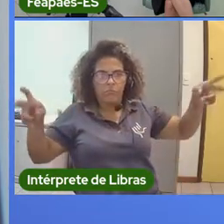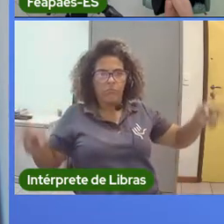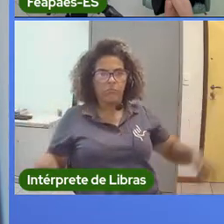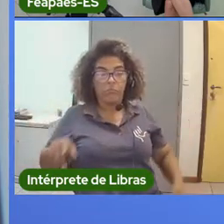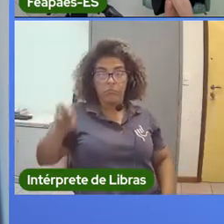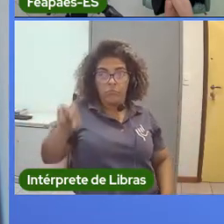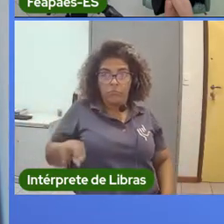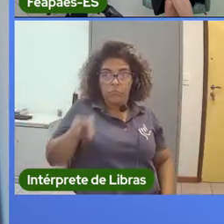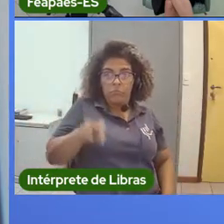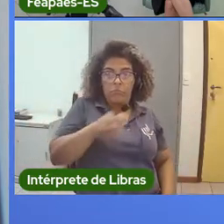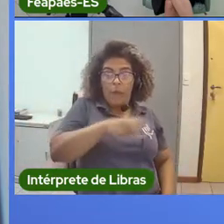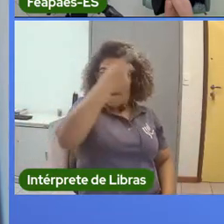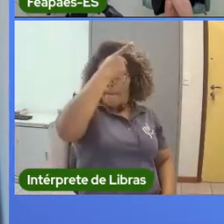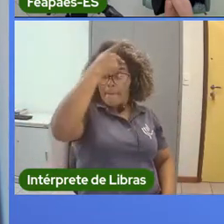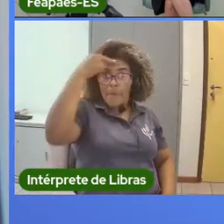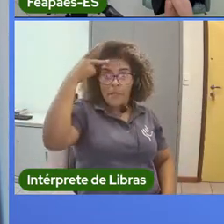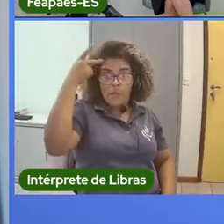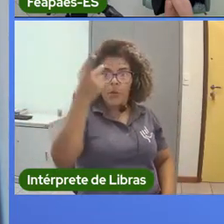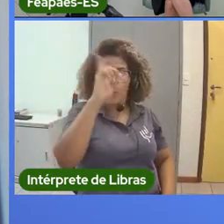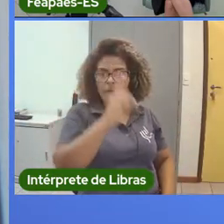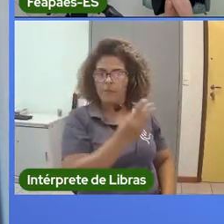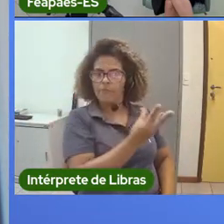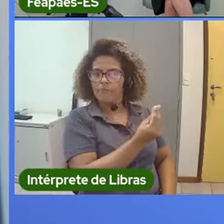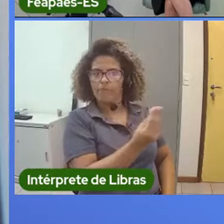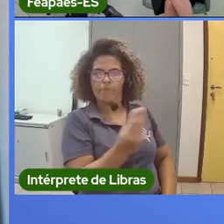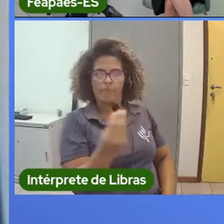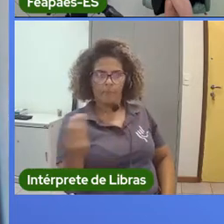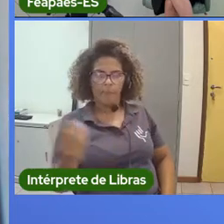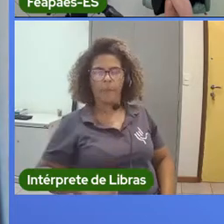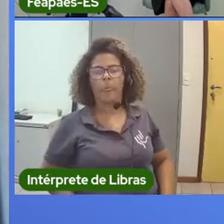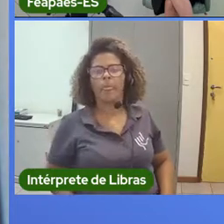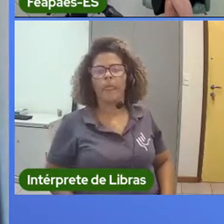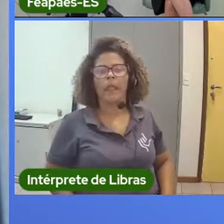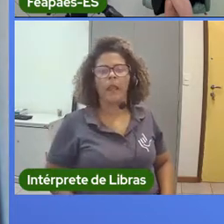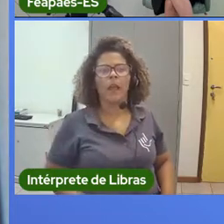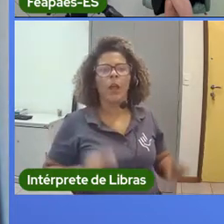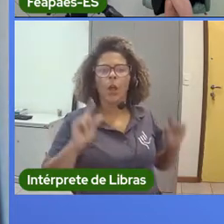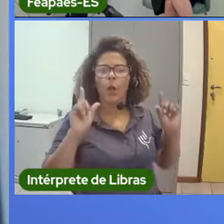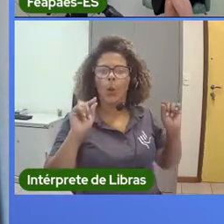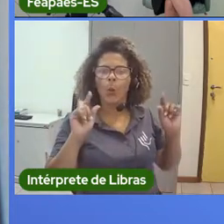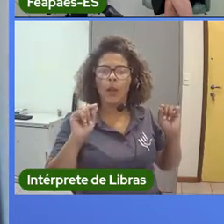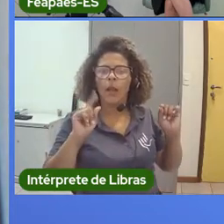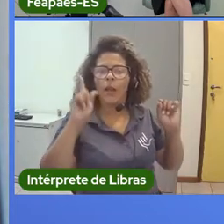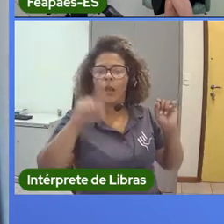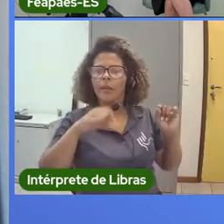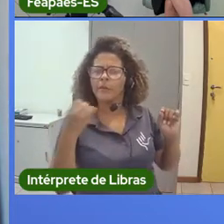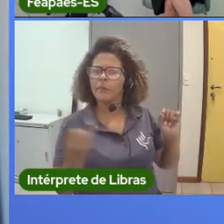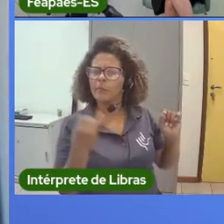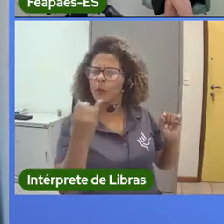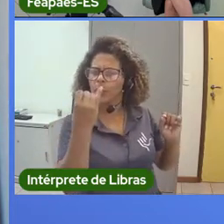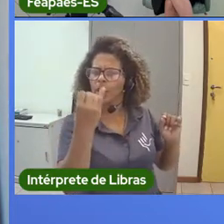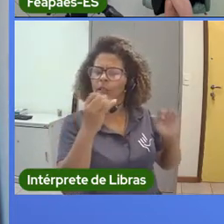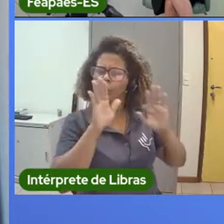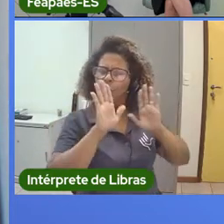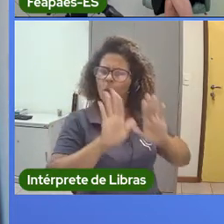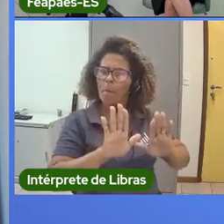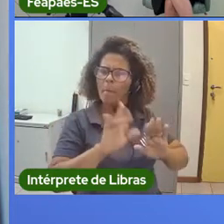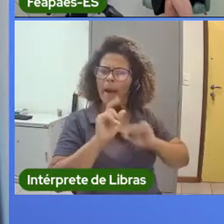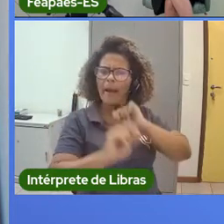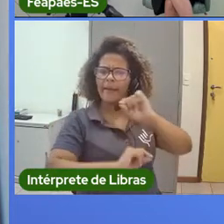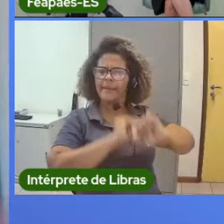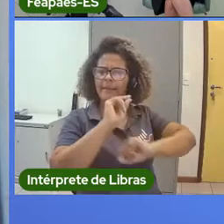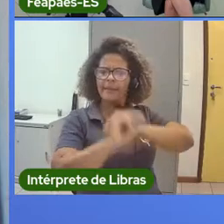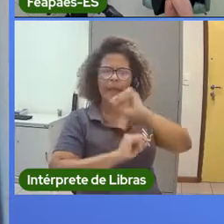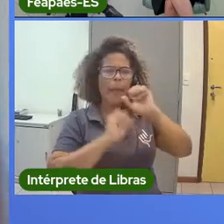muitas pessoas com deficiência. É uma medida que parece ser importante, mas, por outro lado, também